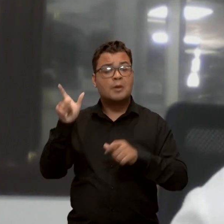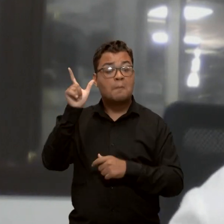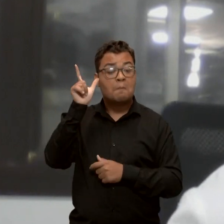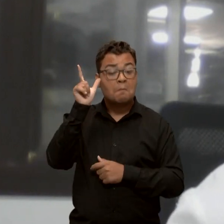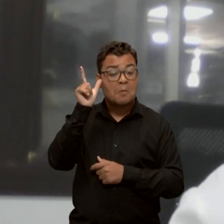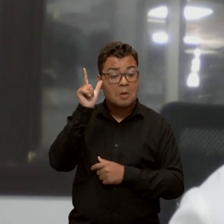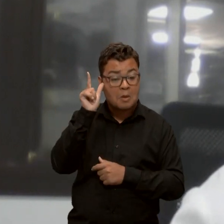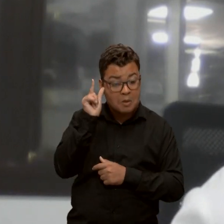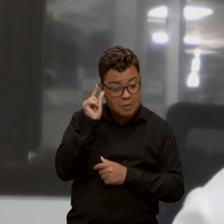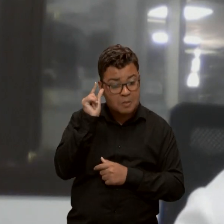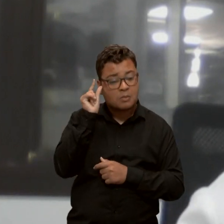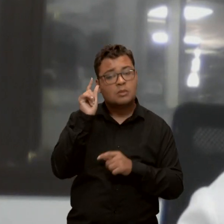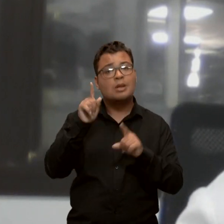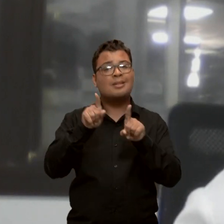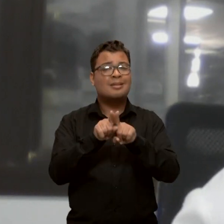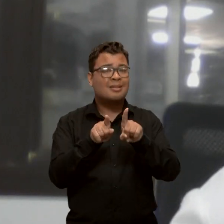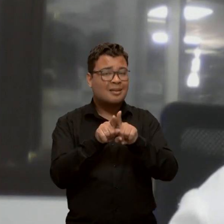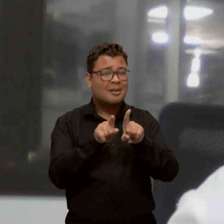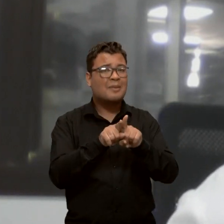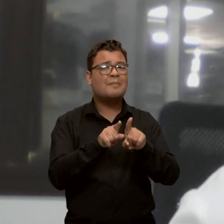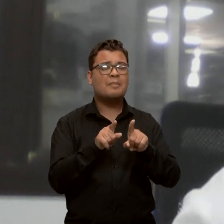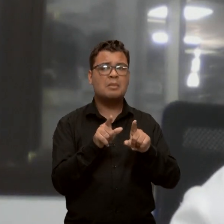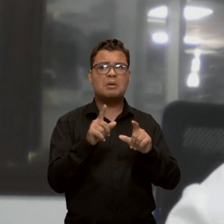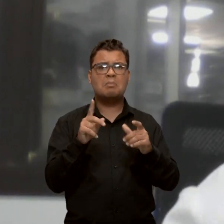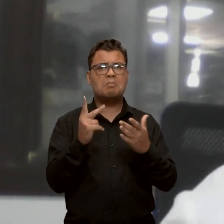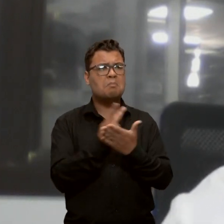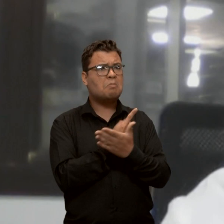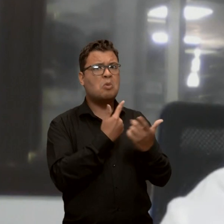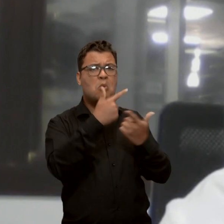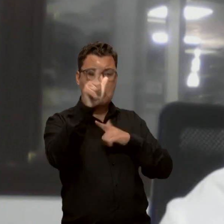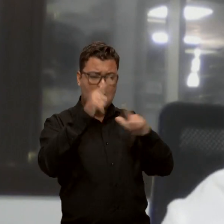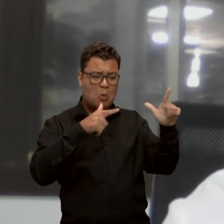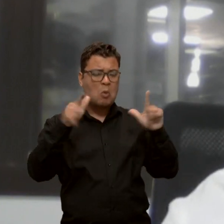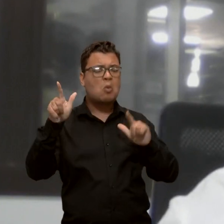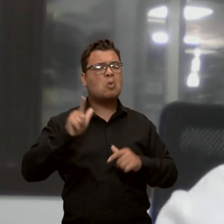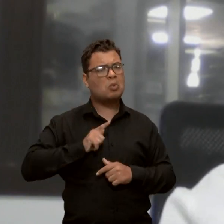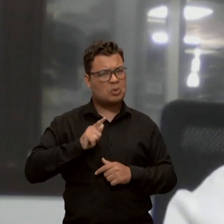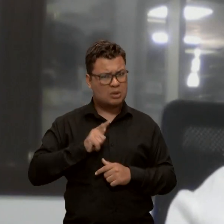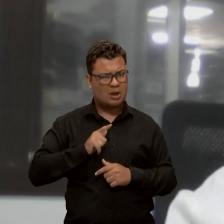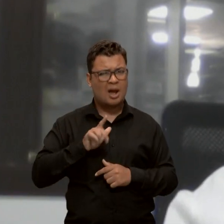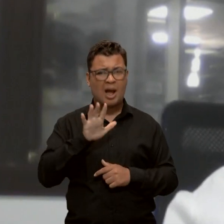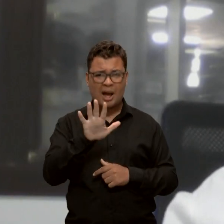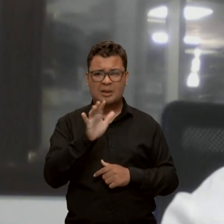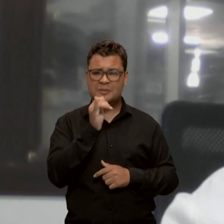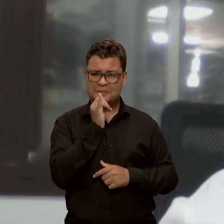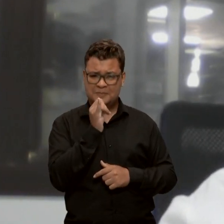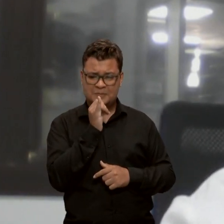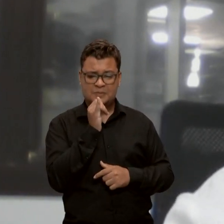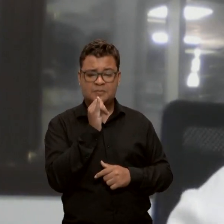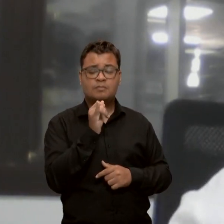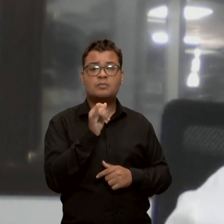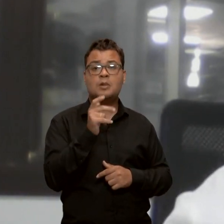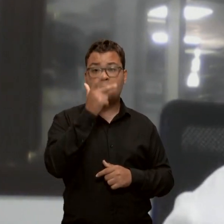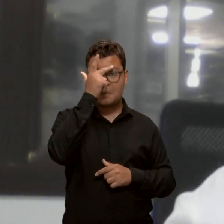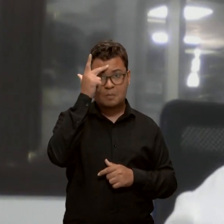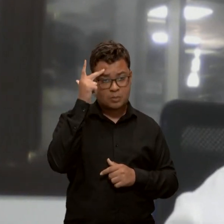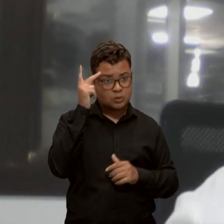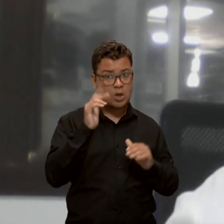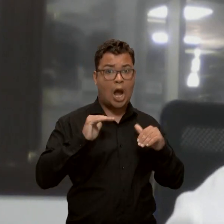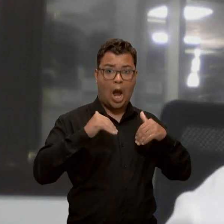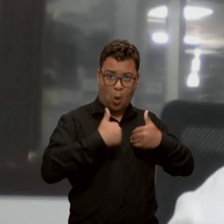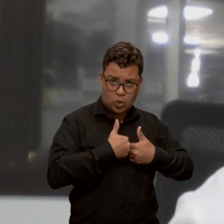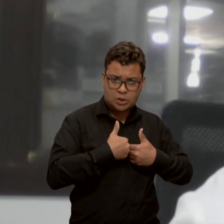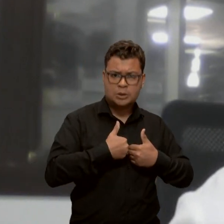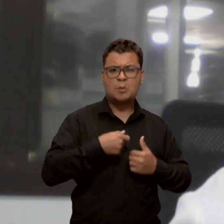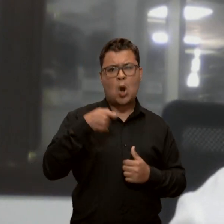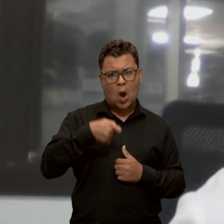existem outras questões que podem levar. Então, não é uma regra você ter hipersensibilidade e ter transtorno do espectro